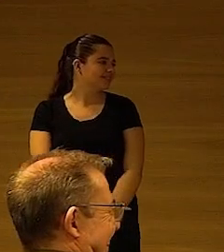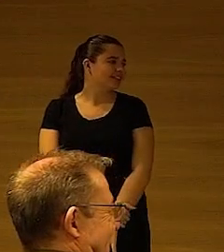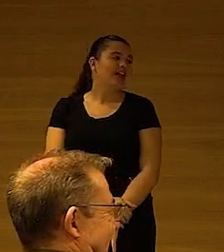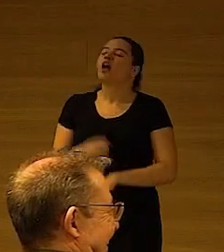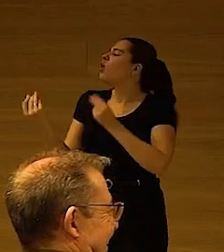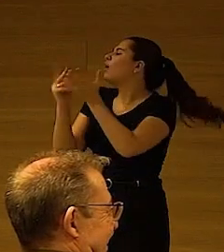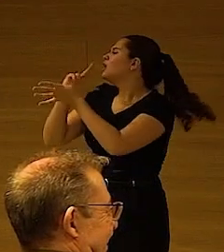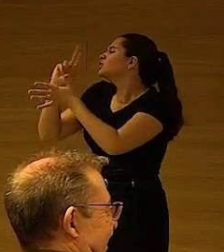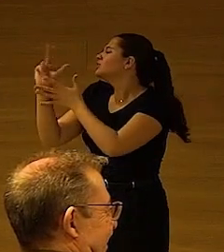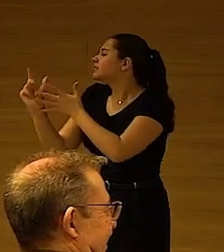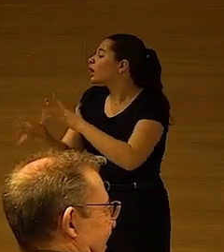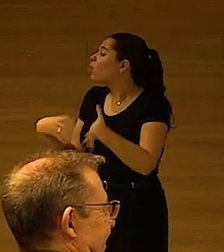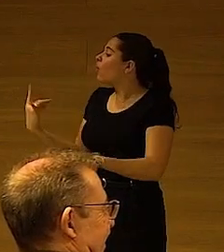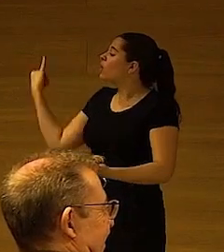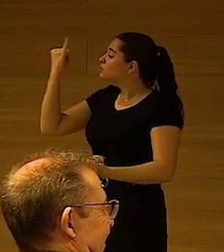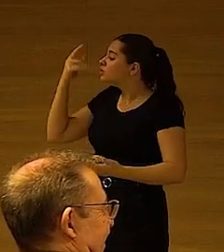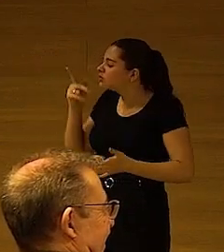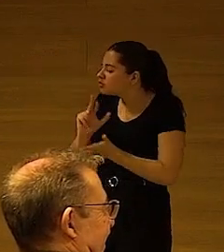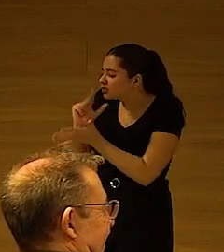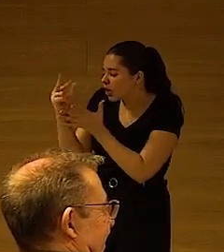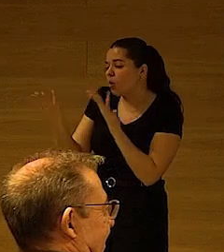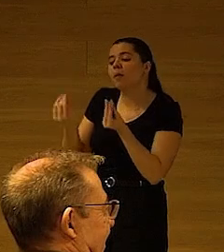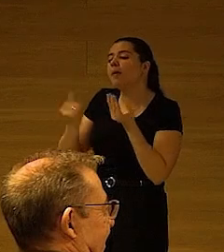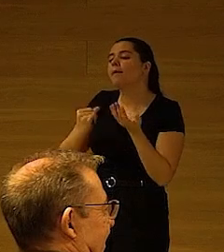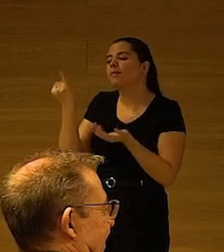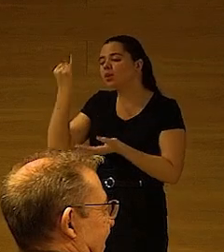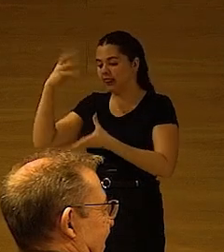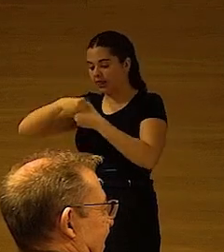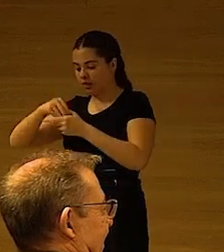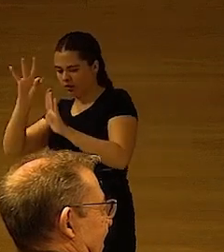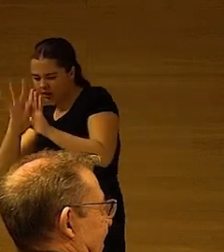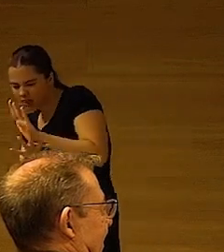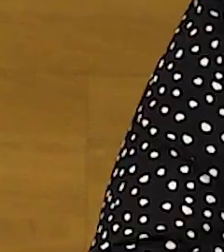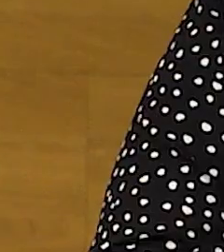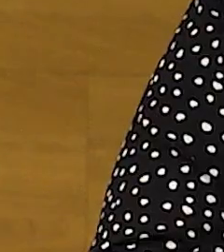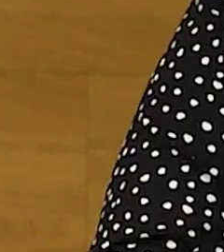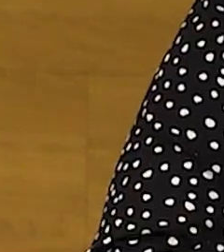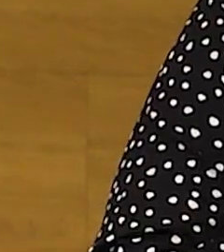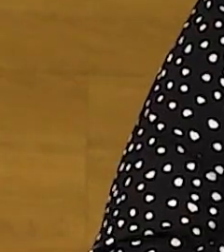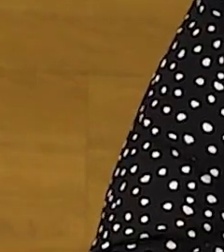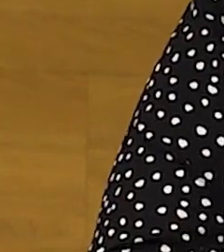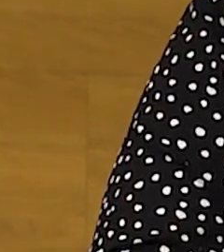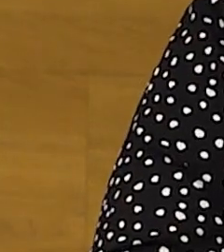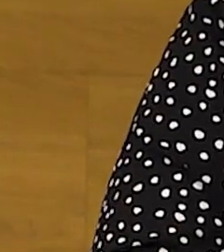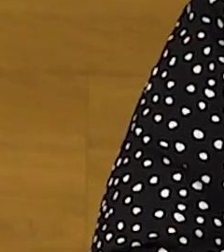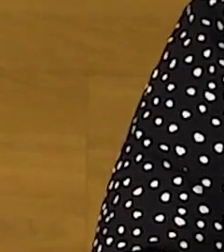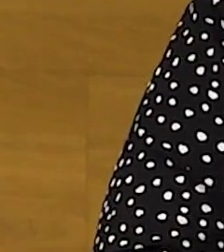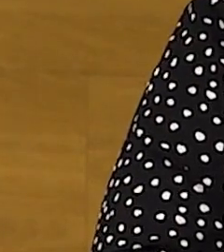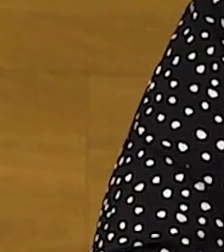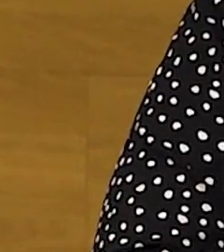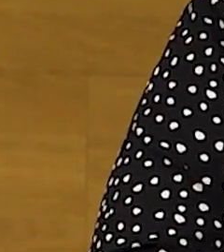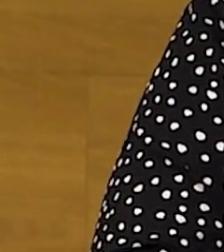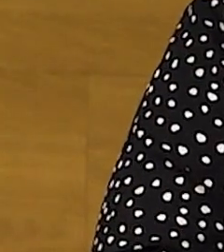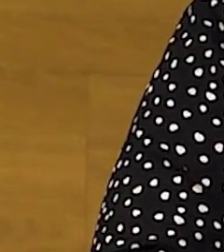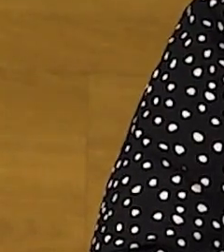a diversidade e qual a importância dela? Se a importância dela está dentro do texto, se a importância também está nas pessoas que escrevem. Eu acho que está na própria